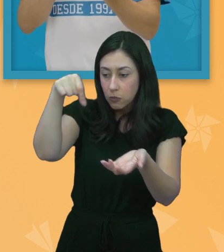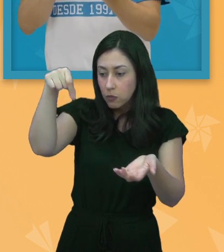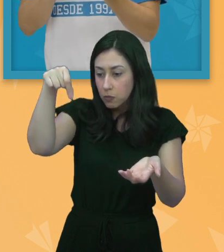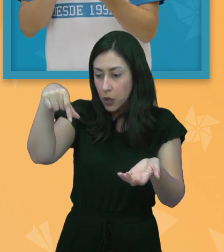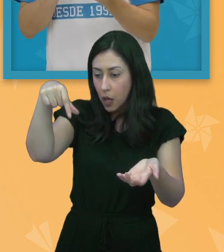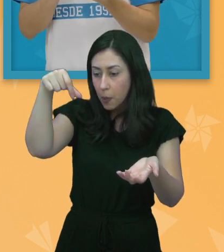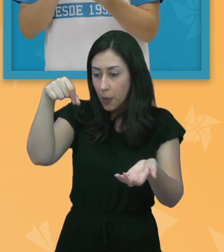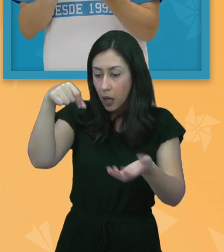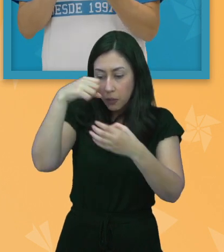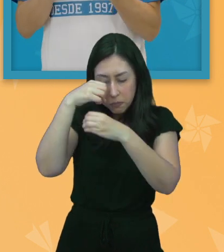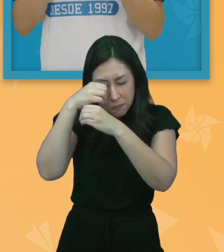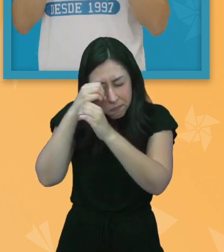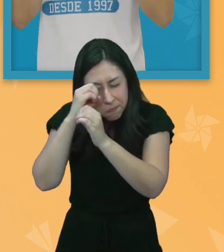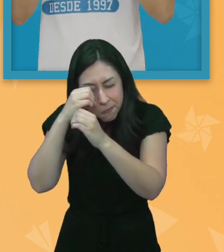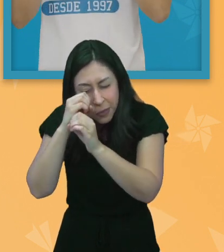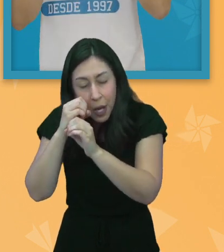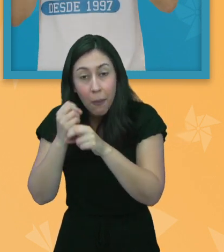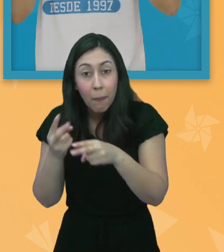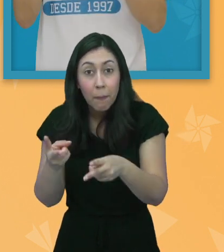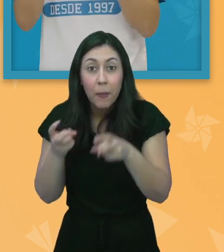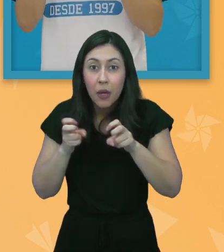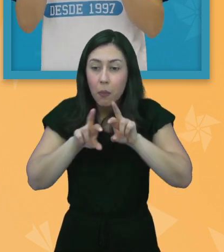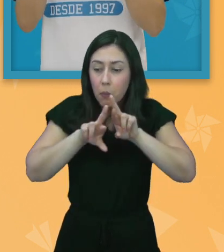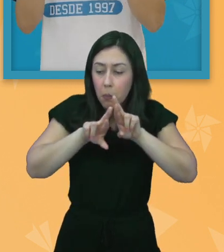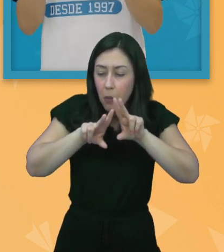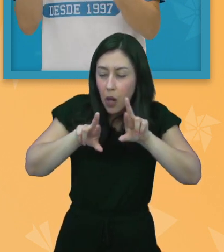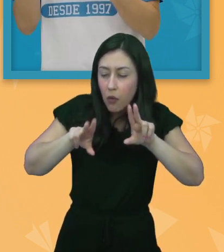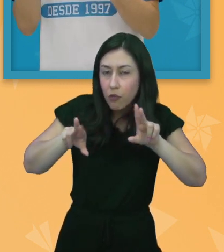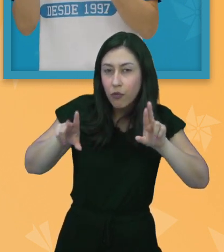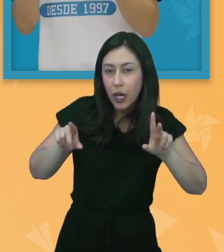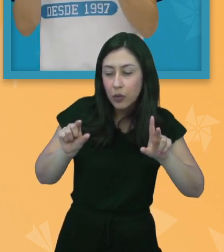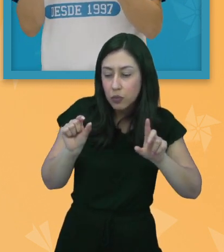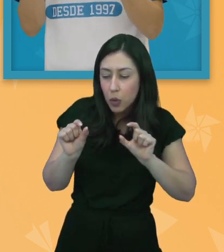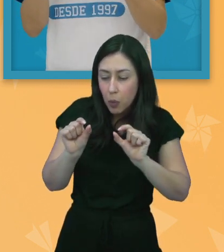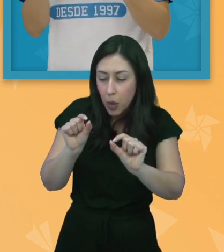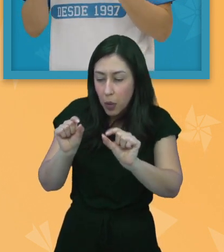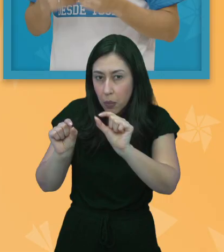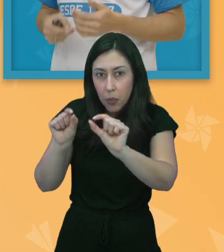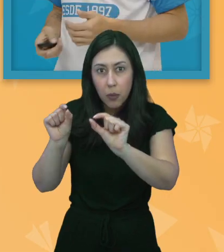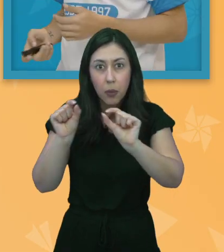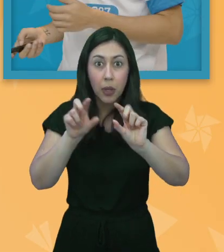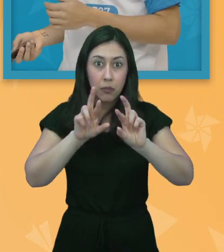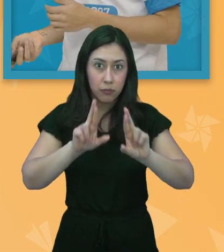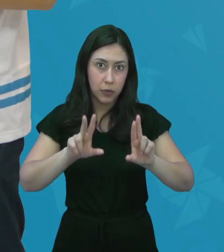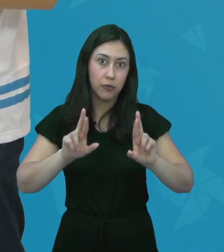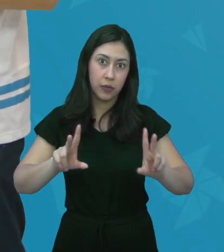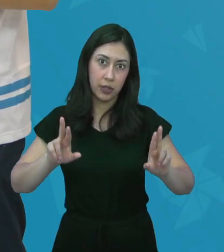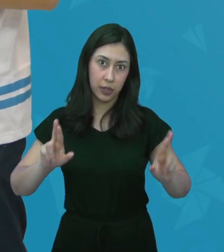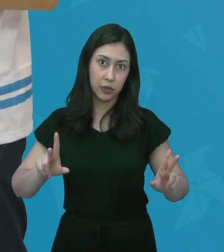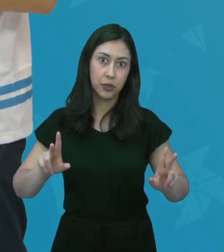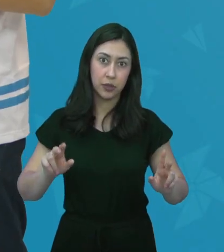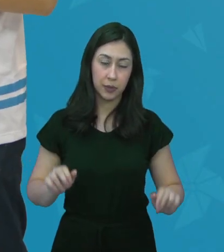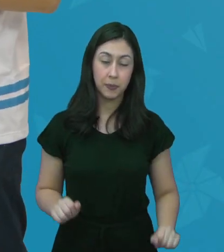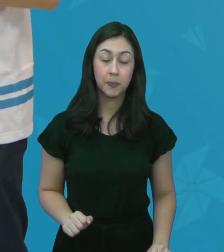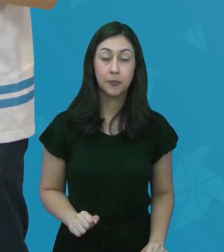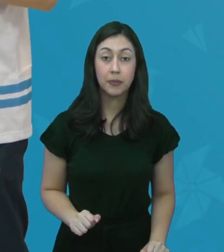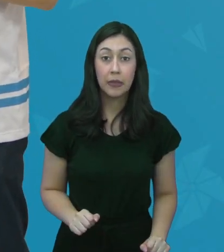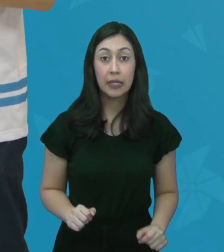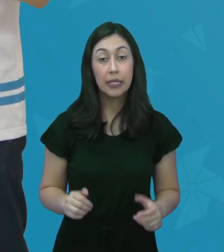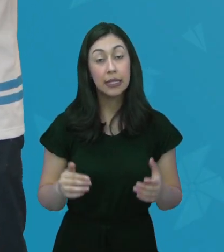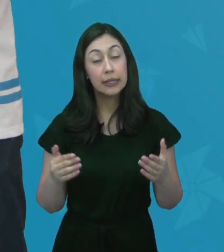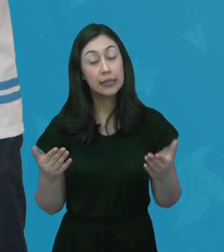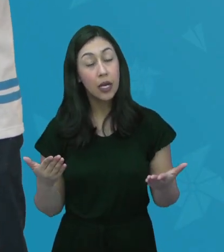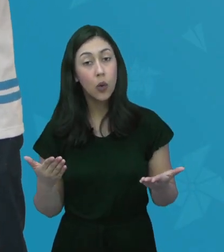aponta um microscópio para uma amostra de sangue, você vai ver diversas fases ali diferentes.